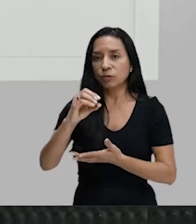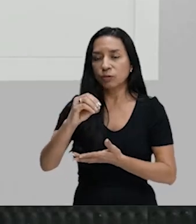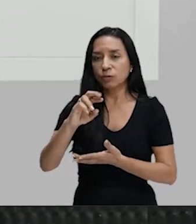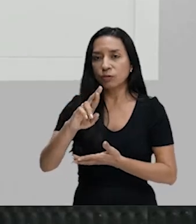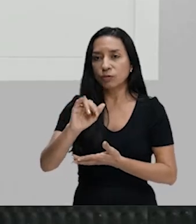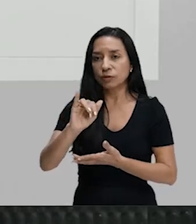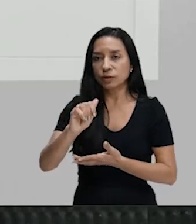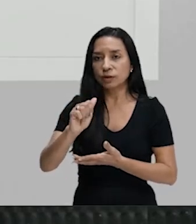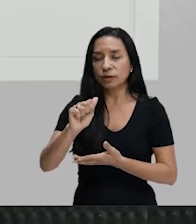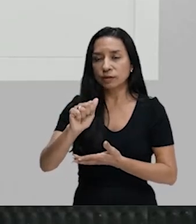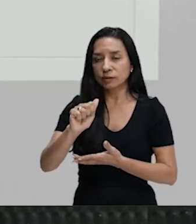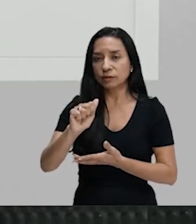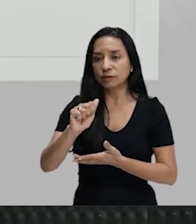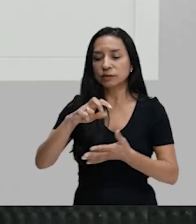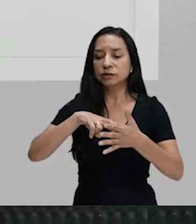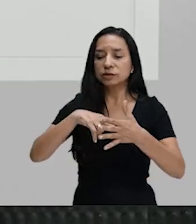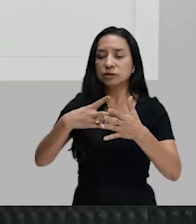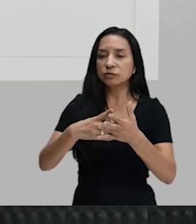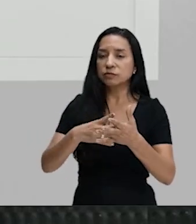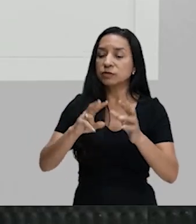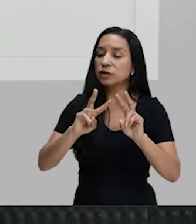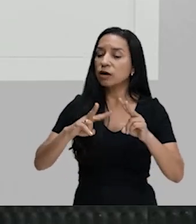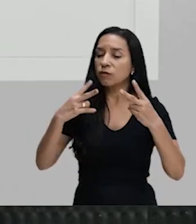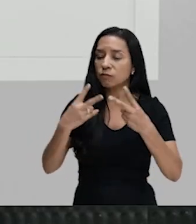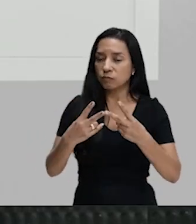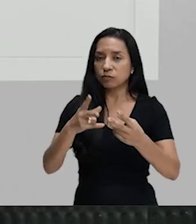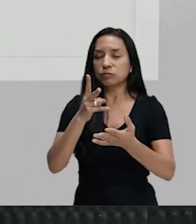isocórica, o ΔV,